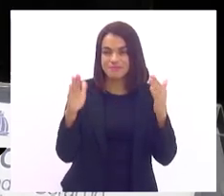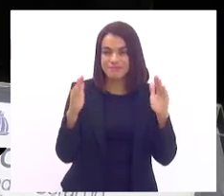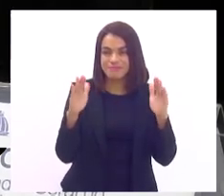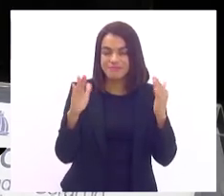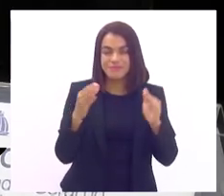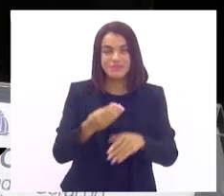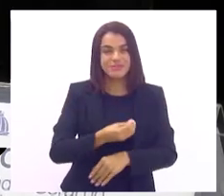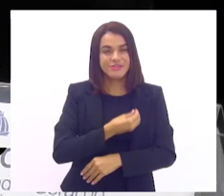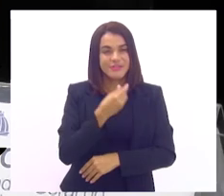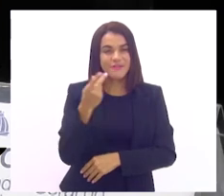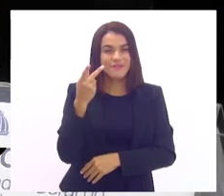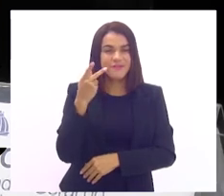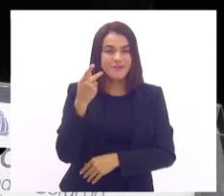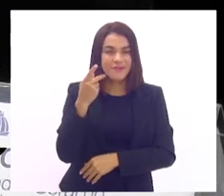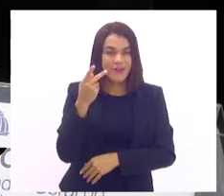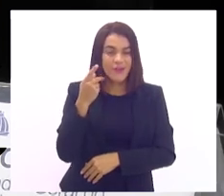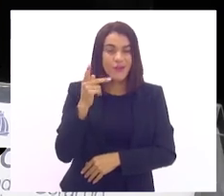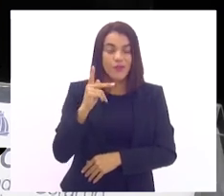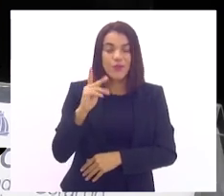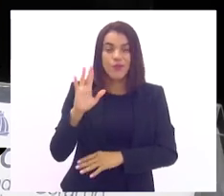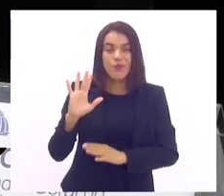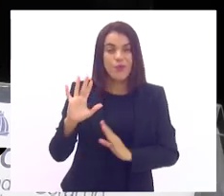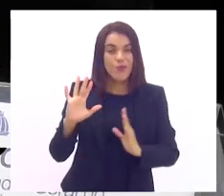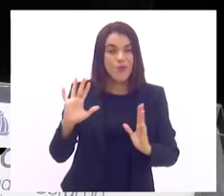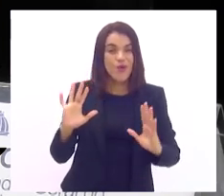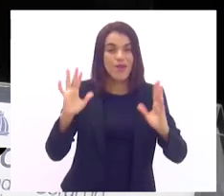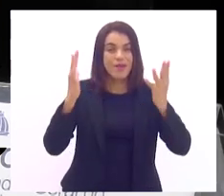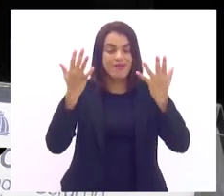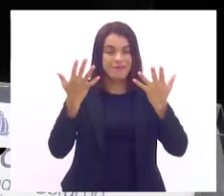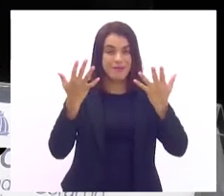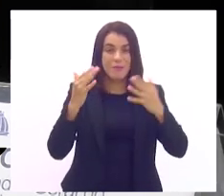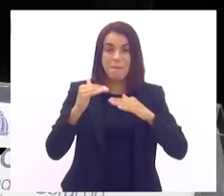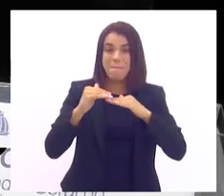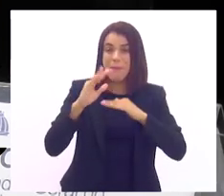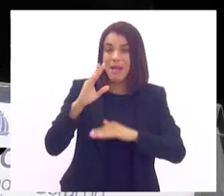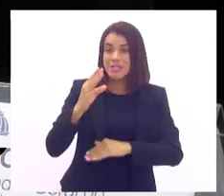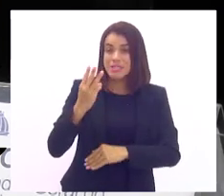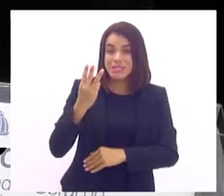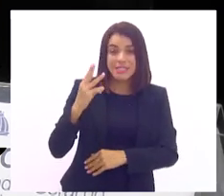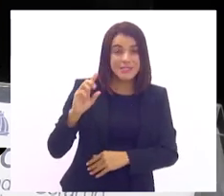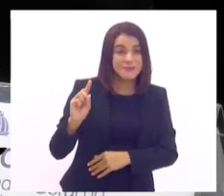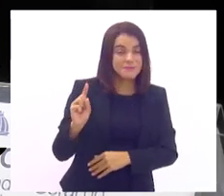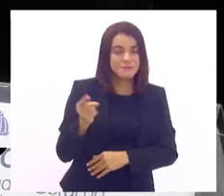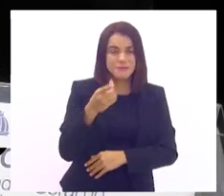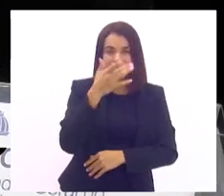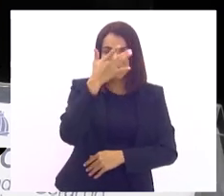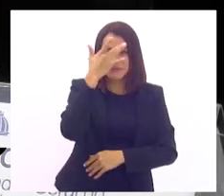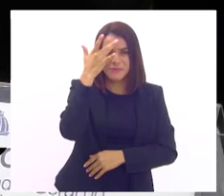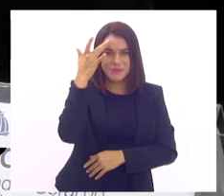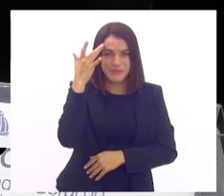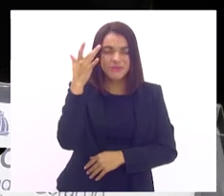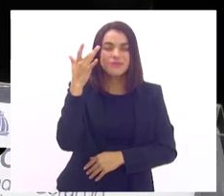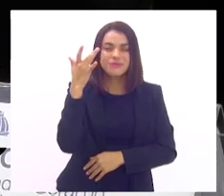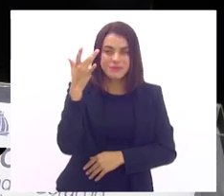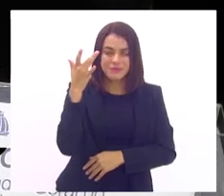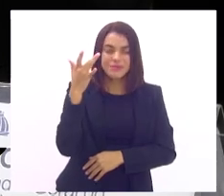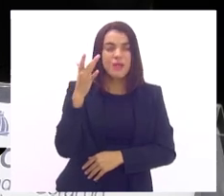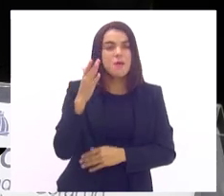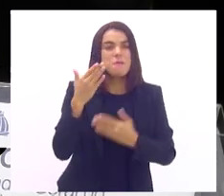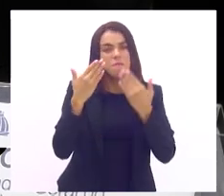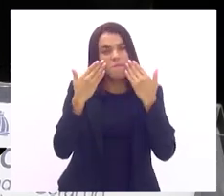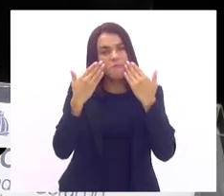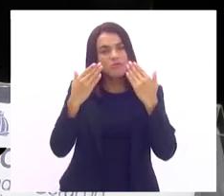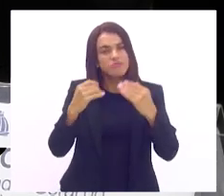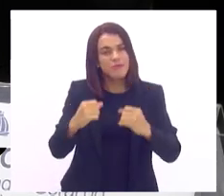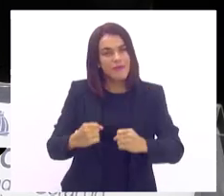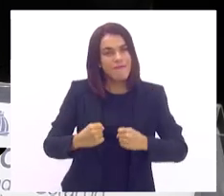em Fortaleza, nesse grandioso evento que foi a Conescap, com mais de 3 mil pessoas ali envolvidas, né, mostrando a